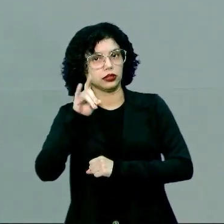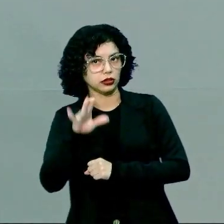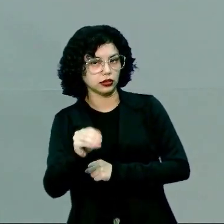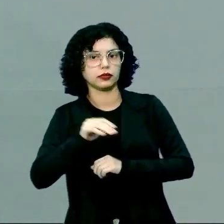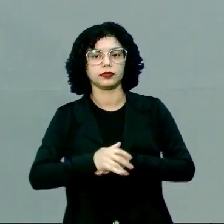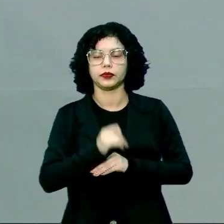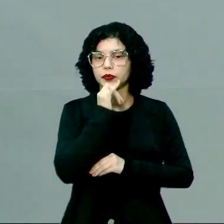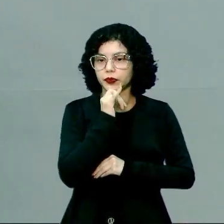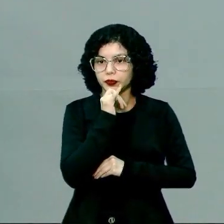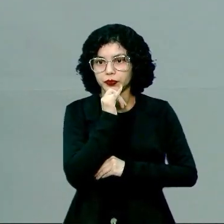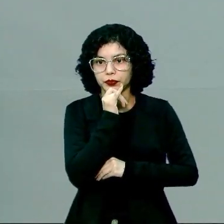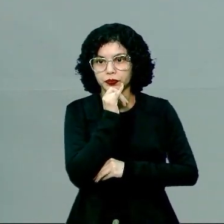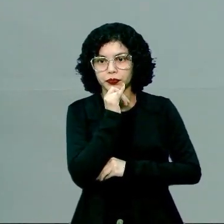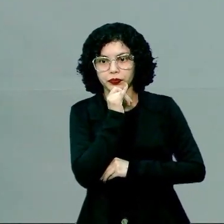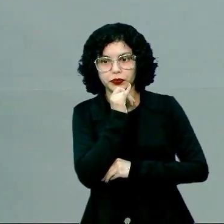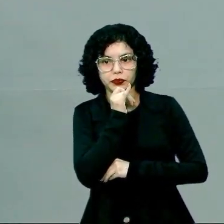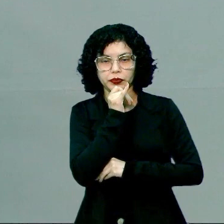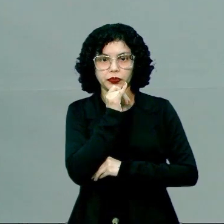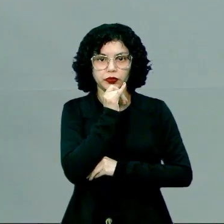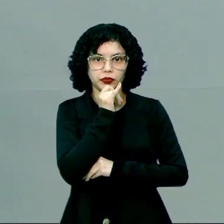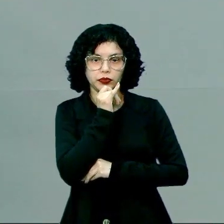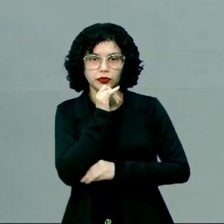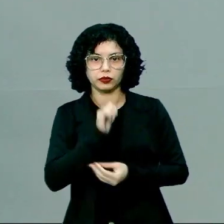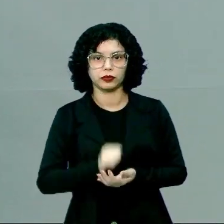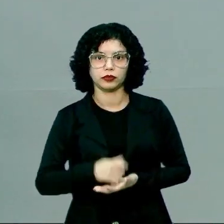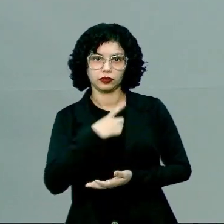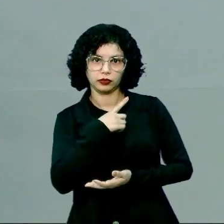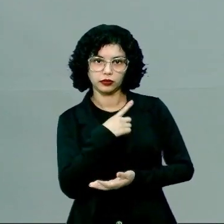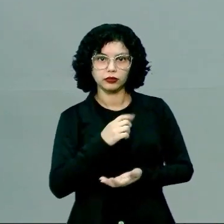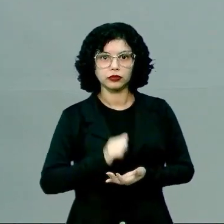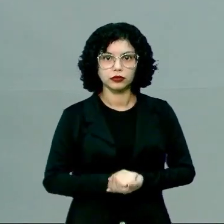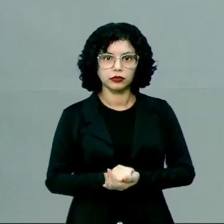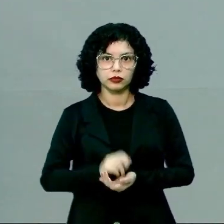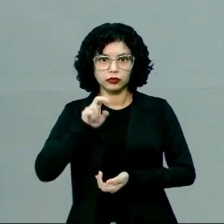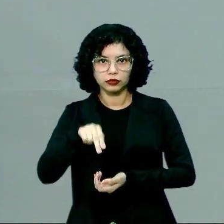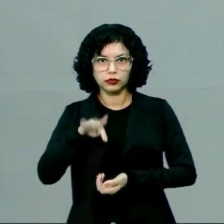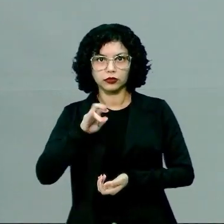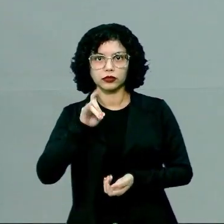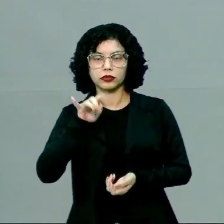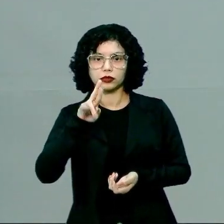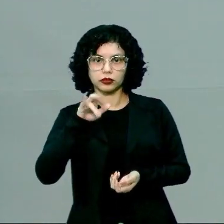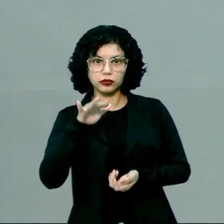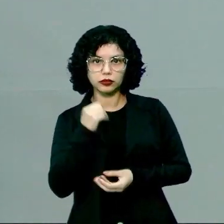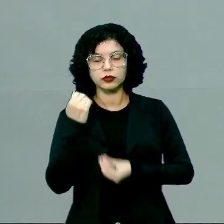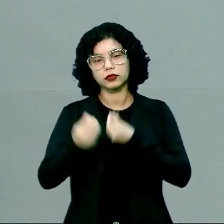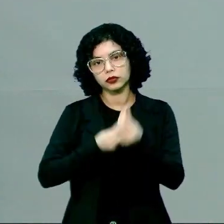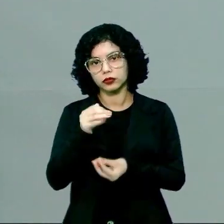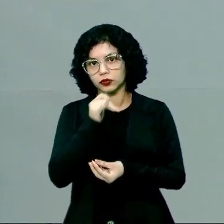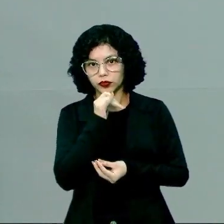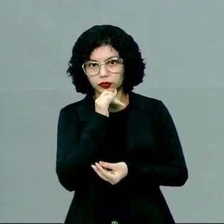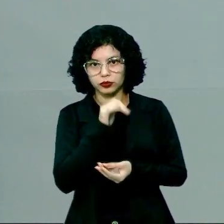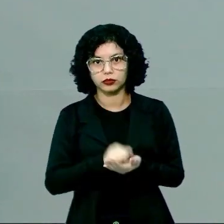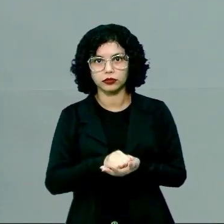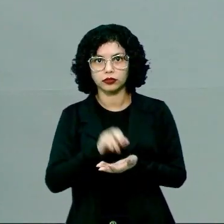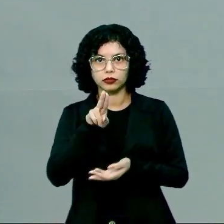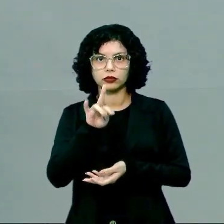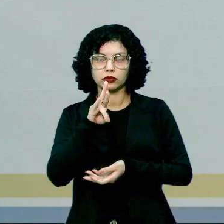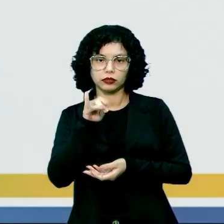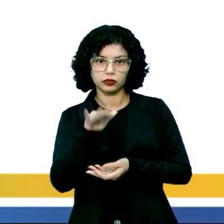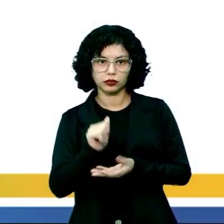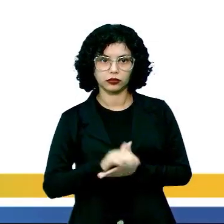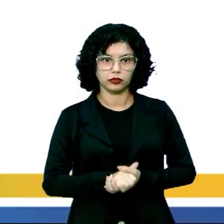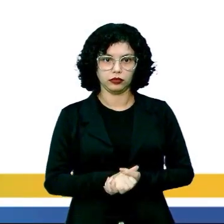Então, um exemplo de umas excretas, temos as excretas nitrogenadas, como, por exemplo, a ureia,